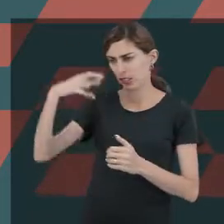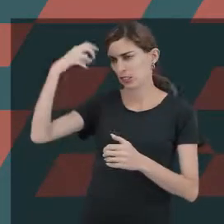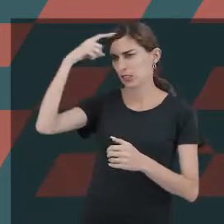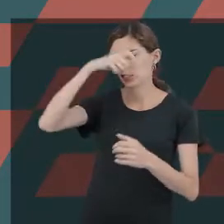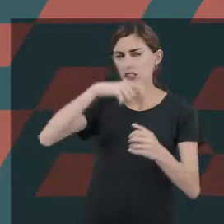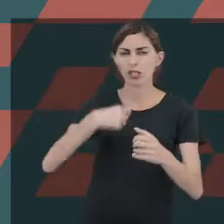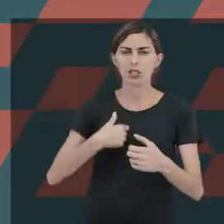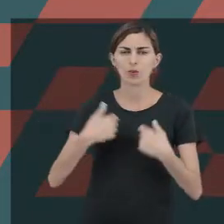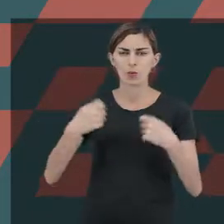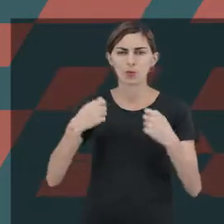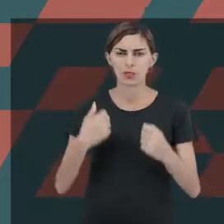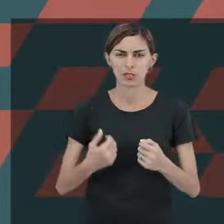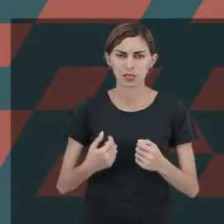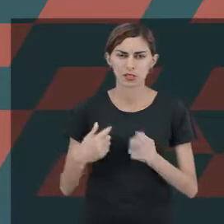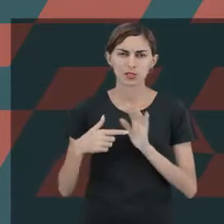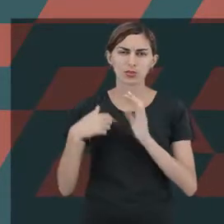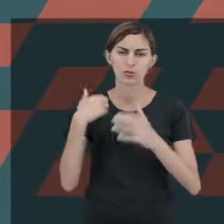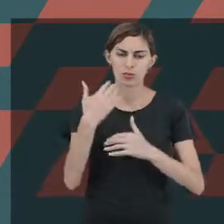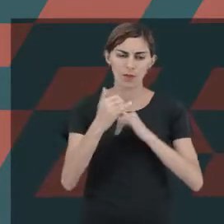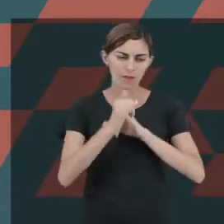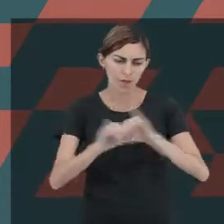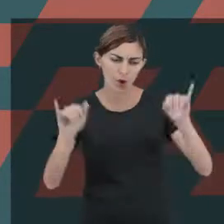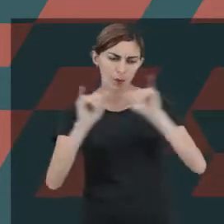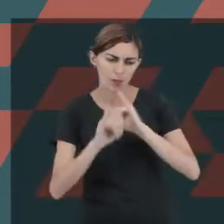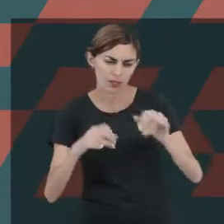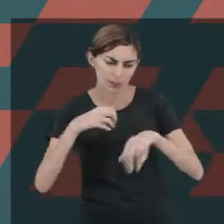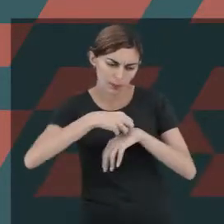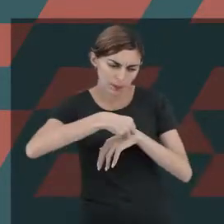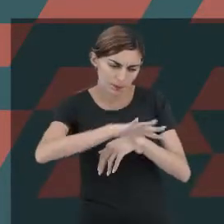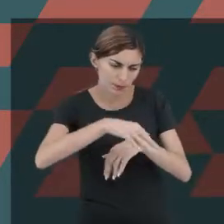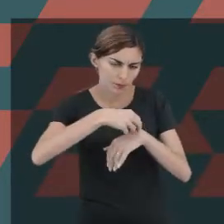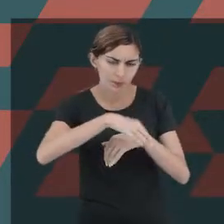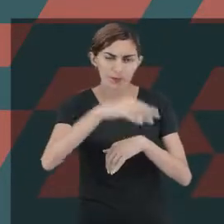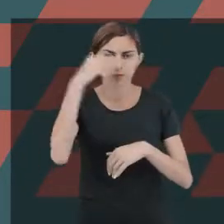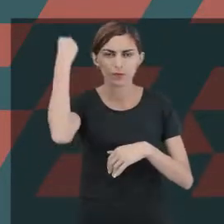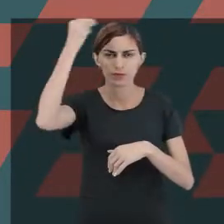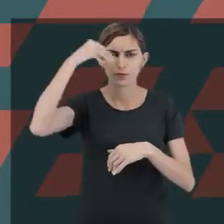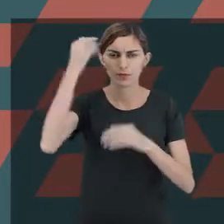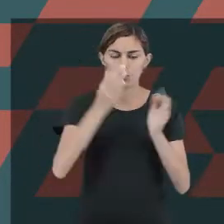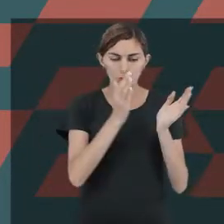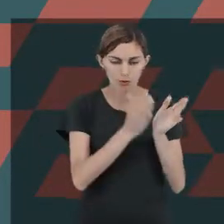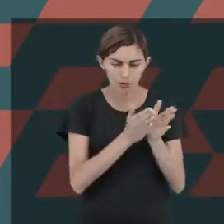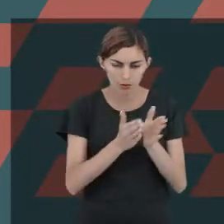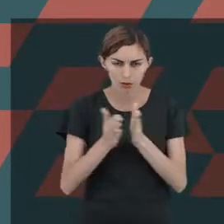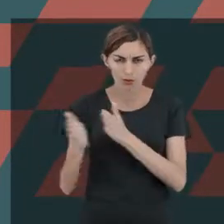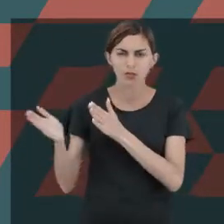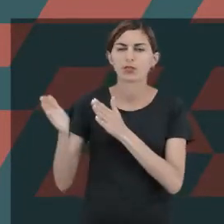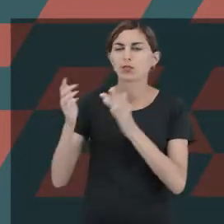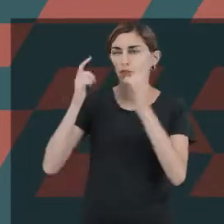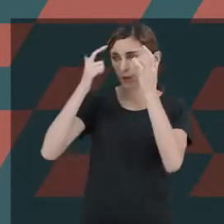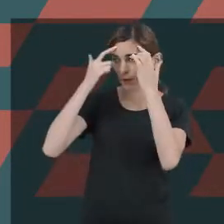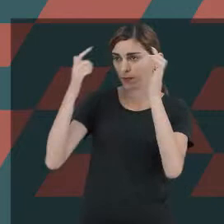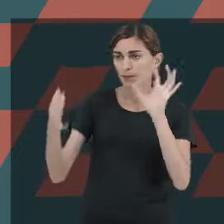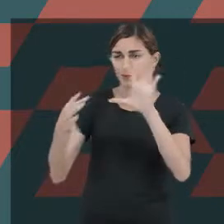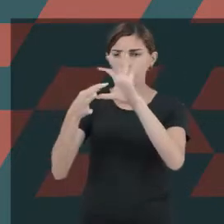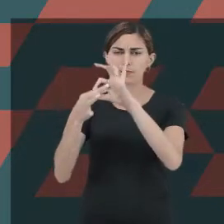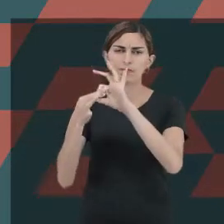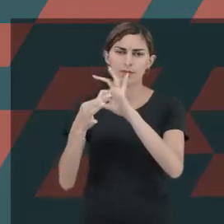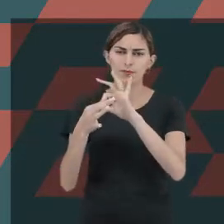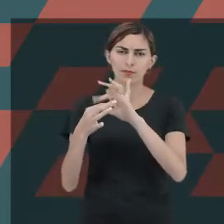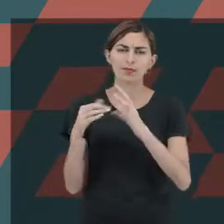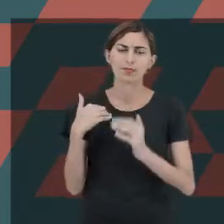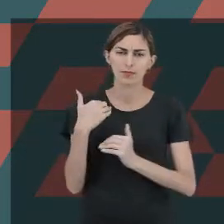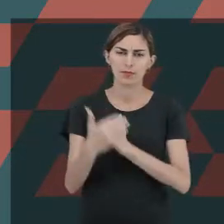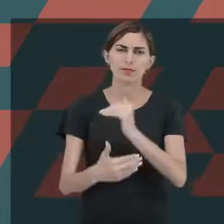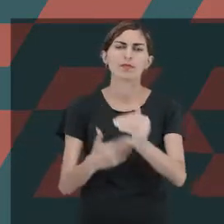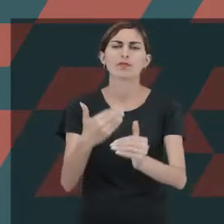intensificar mais essas informações e essa experiência para que eu consiga organizar melhor essas conexões e a partir daí vem uma ampliação